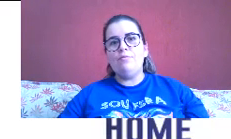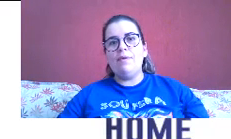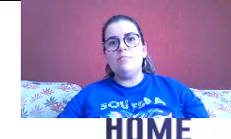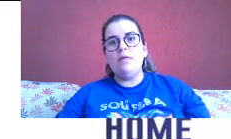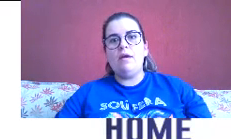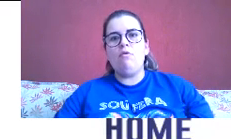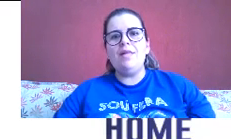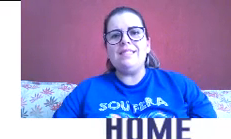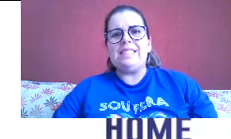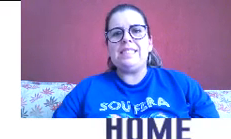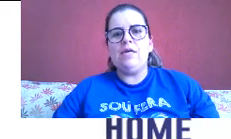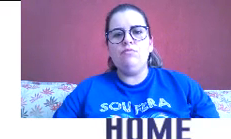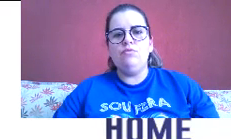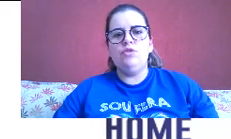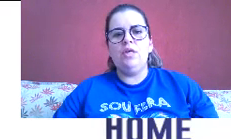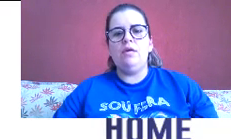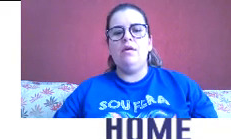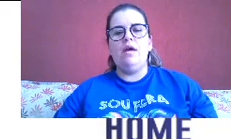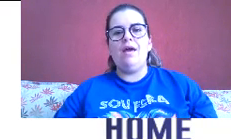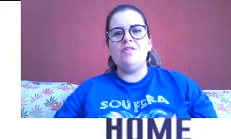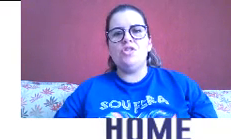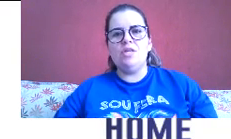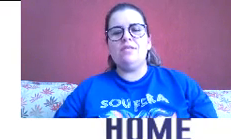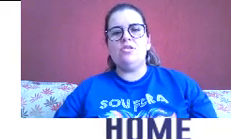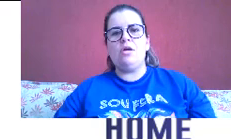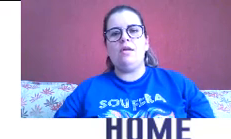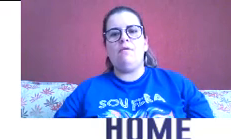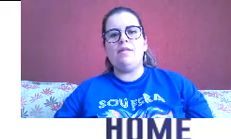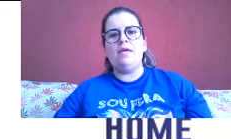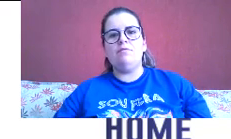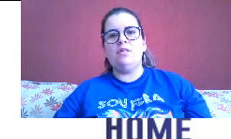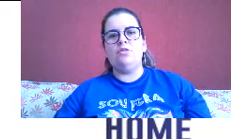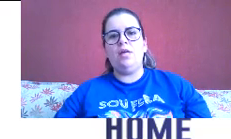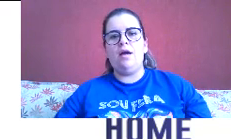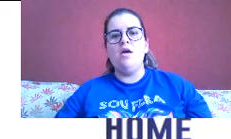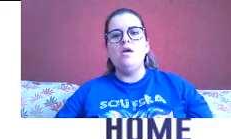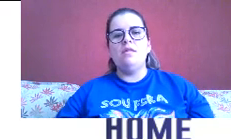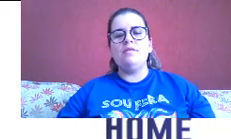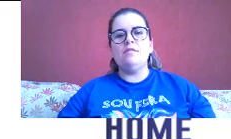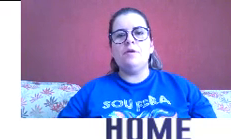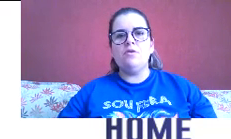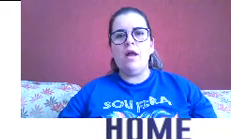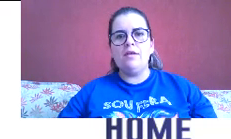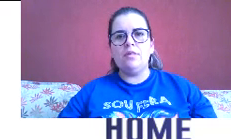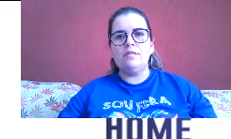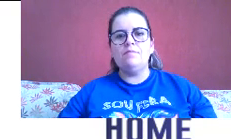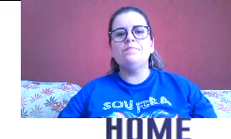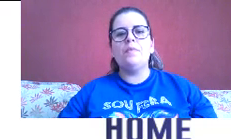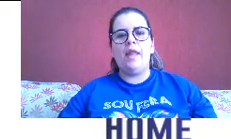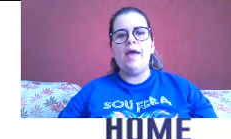meu cunhado mesmo ele tem a coleção de revistinhas de história em quadrinhos antiga desses